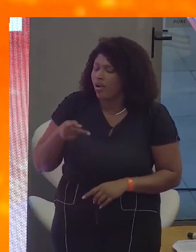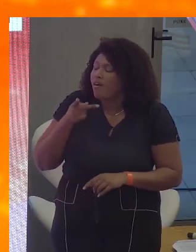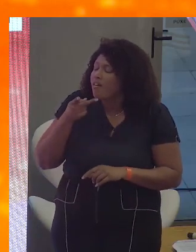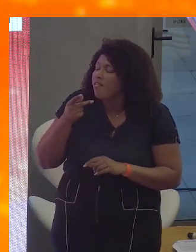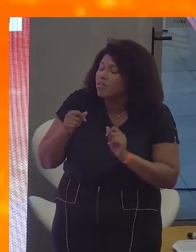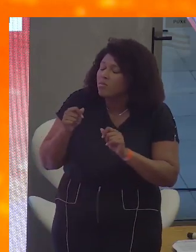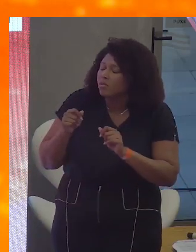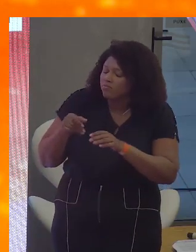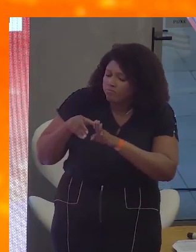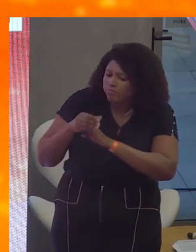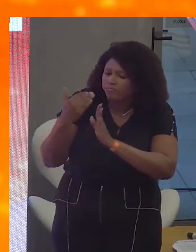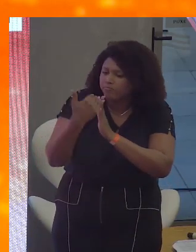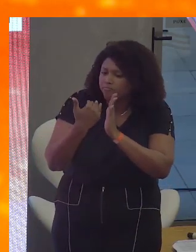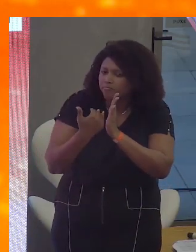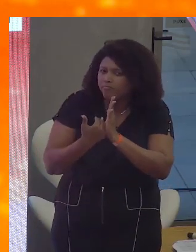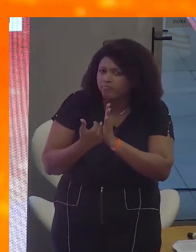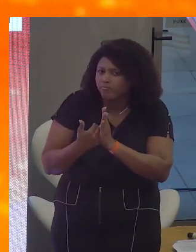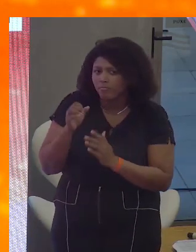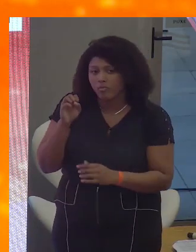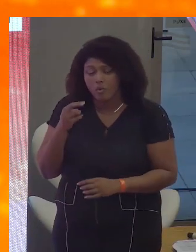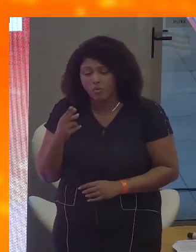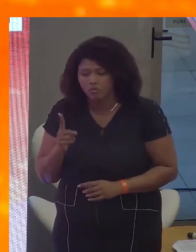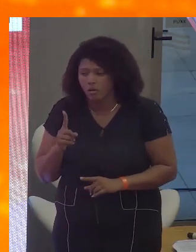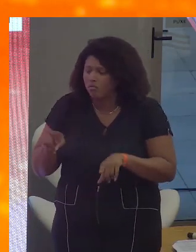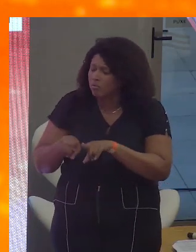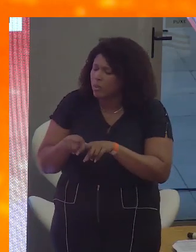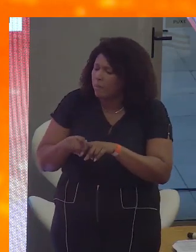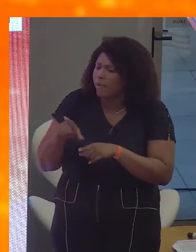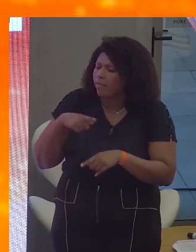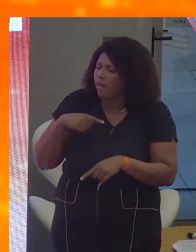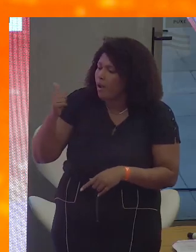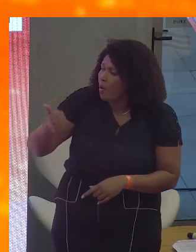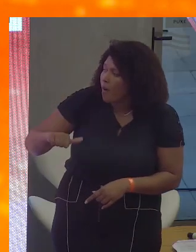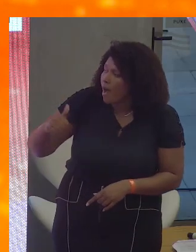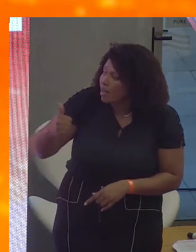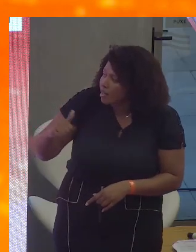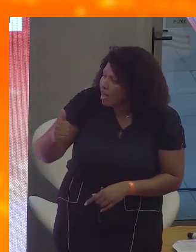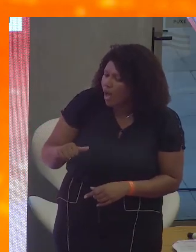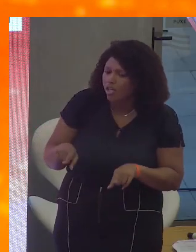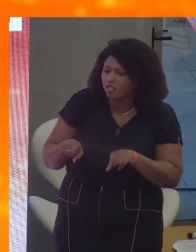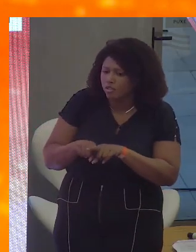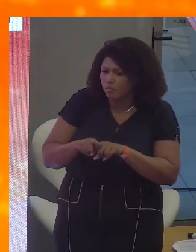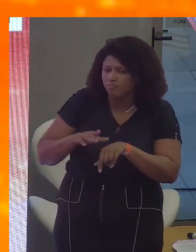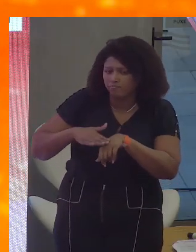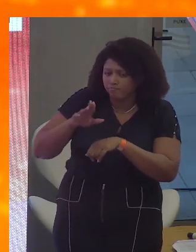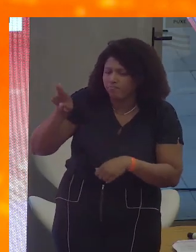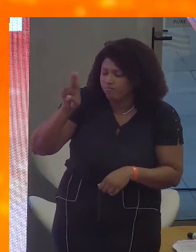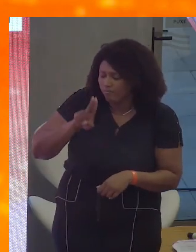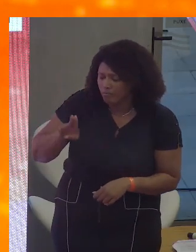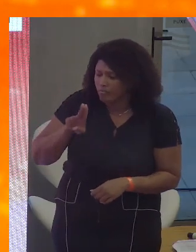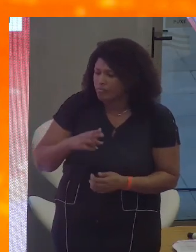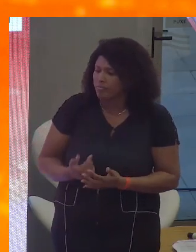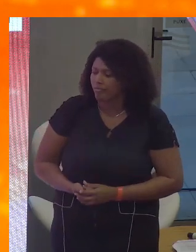ou orientação. Algumas questões críticas: qualidade das matérias-primas utilizadas.